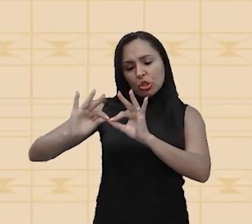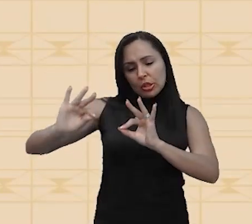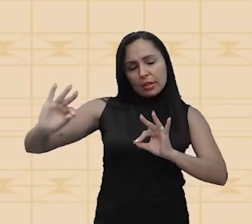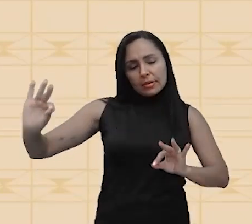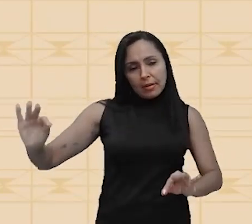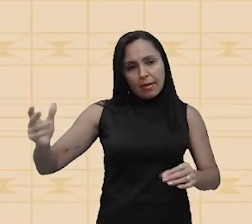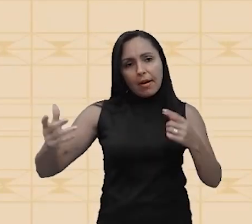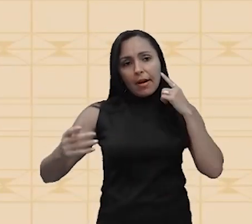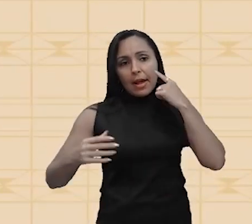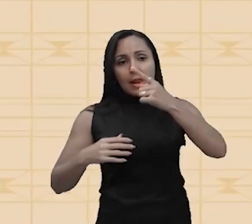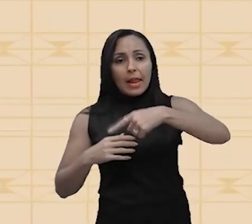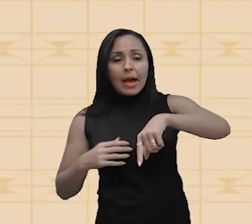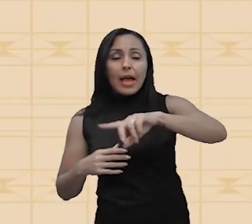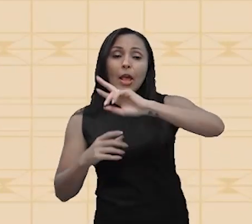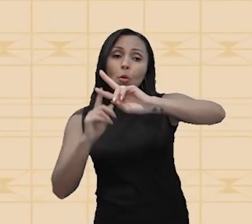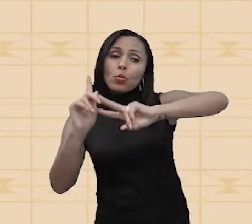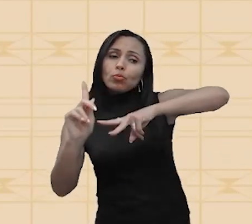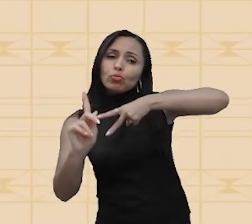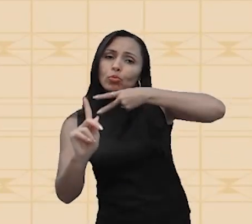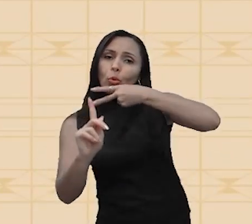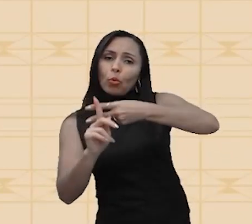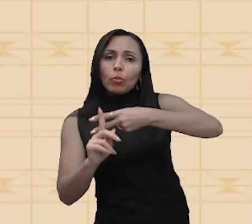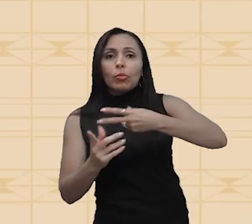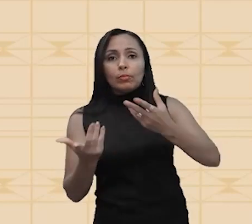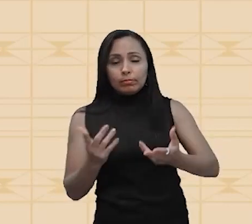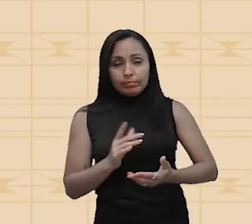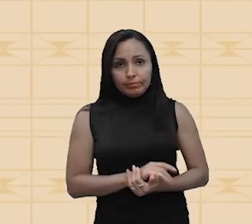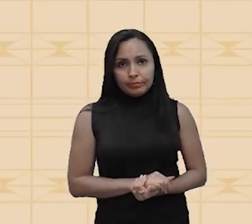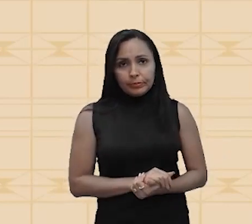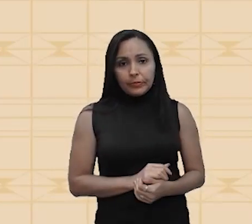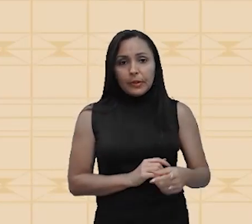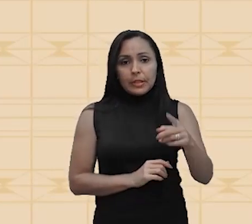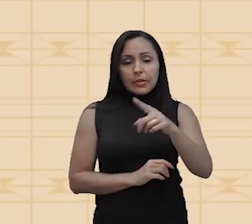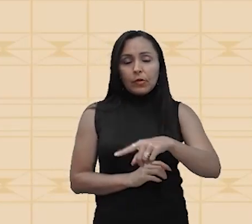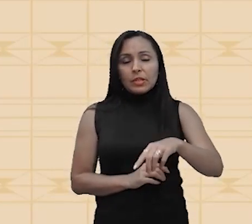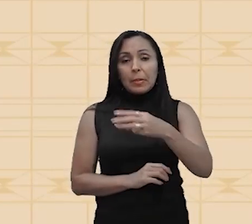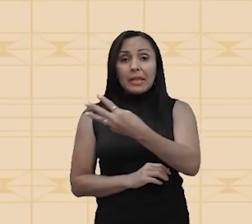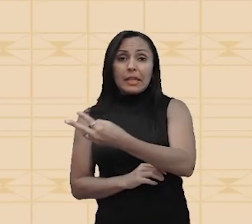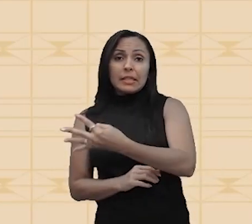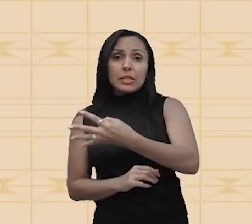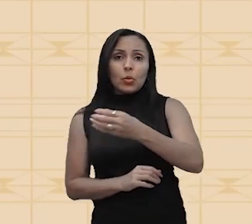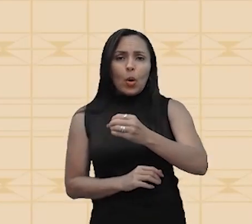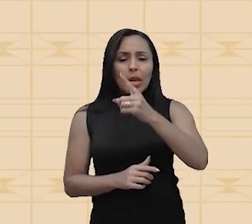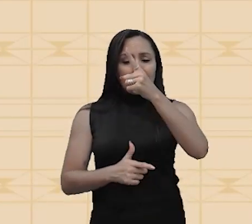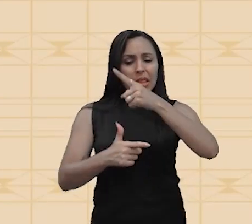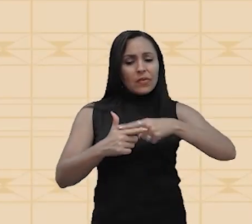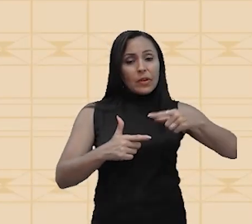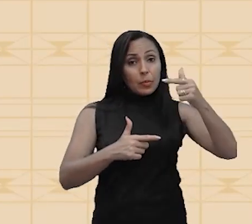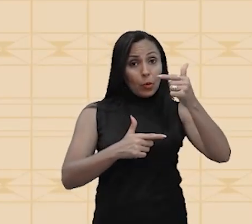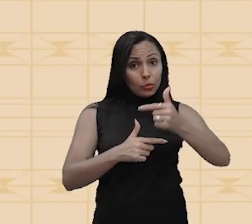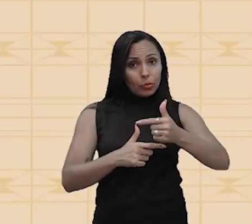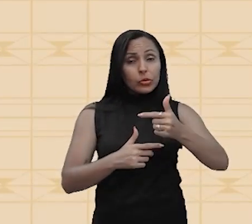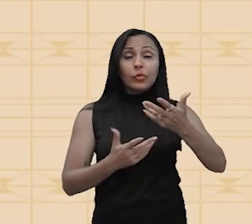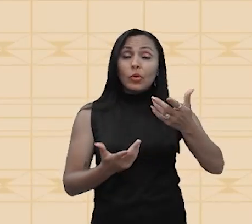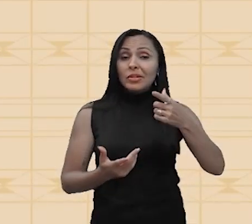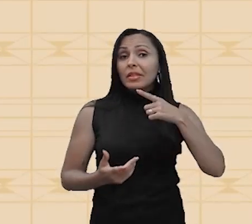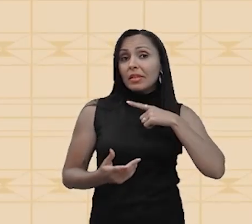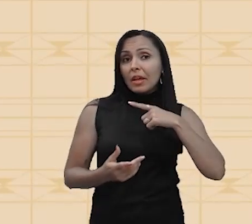é o dobro da distância que você está do obstáculo. Se você pega 340 e divide por 2, você vai ter